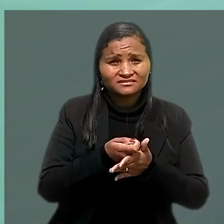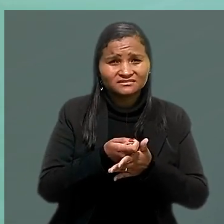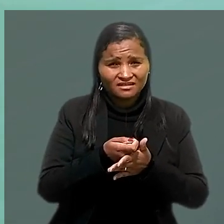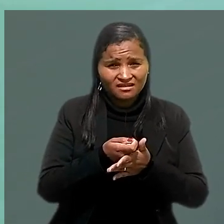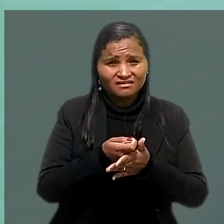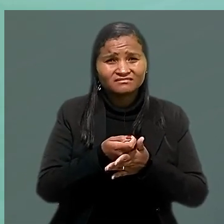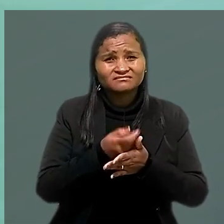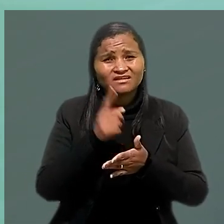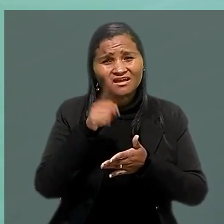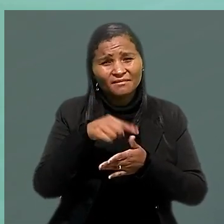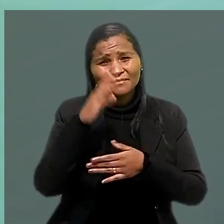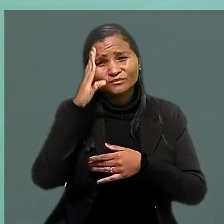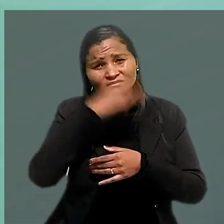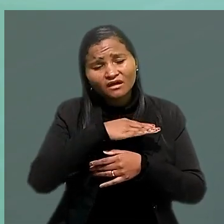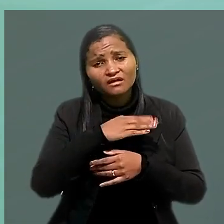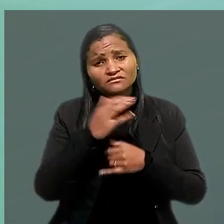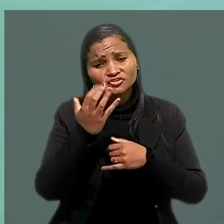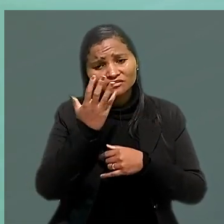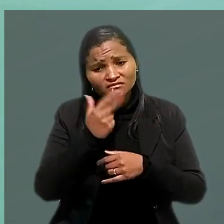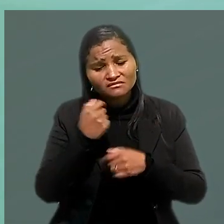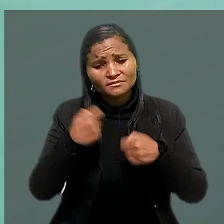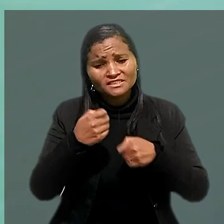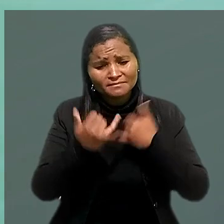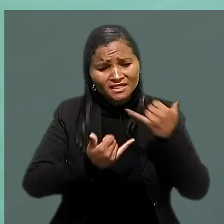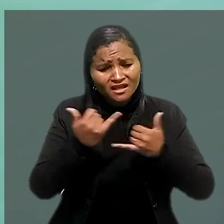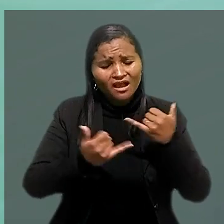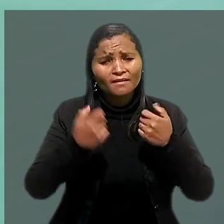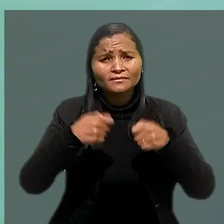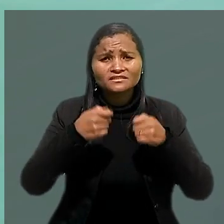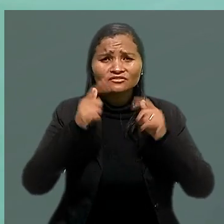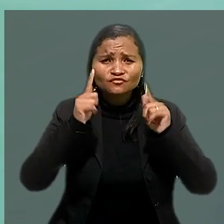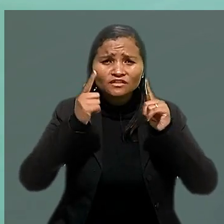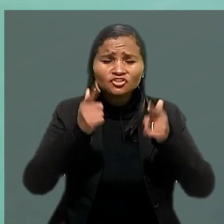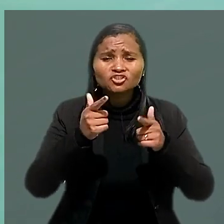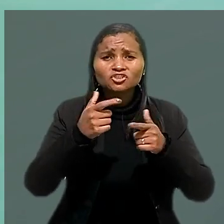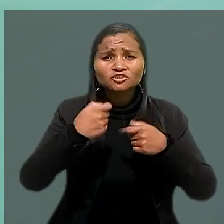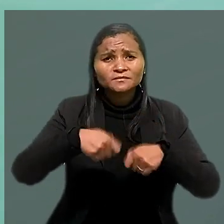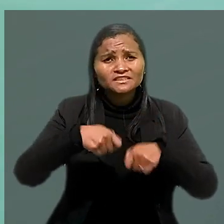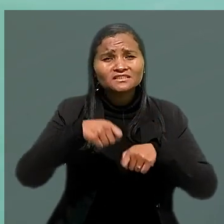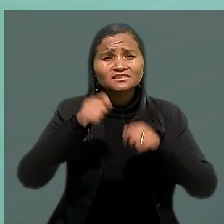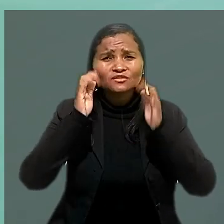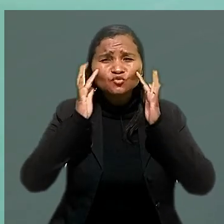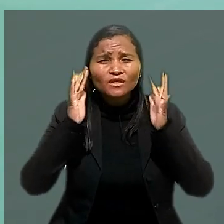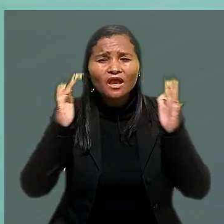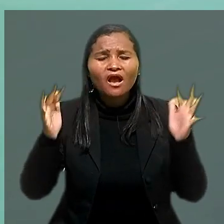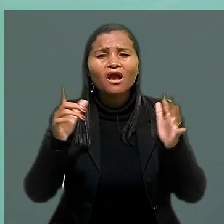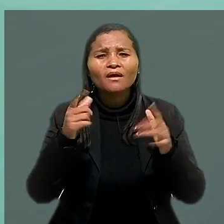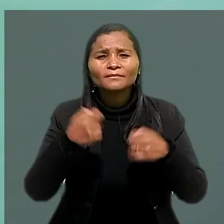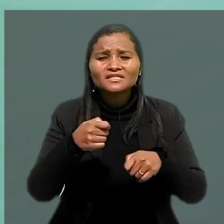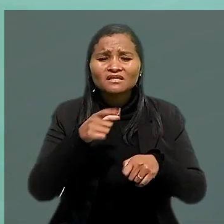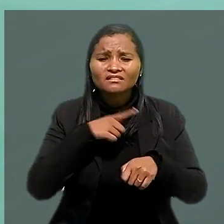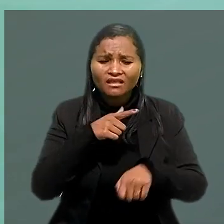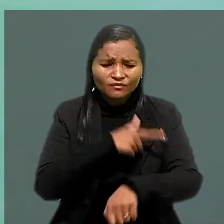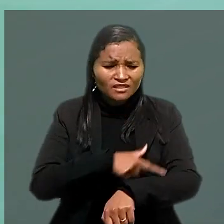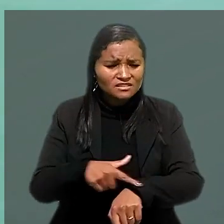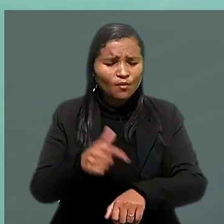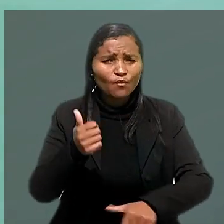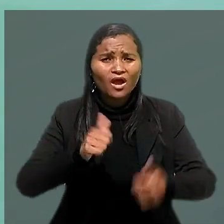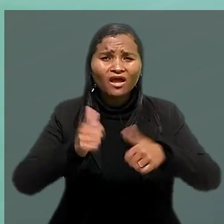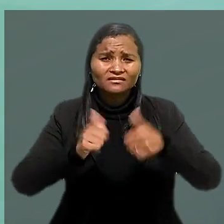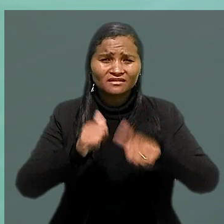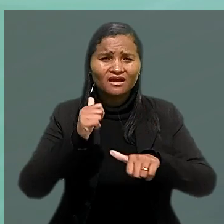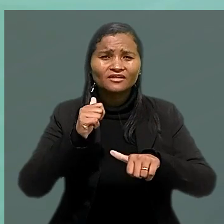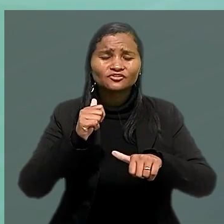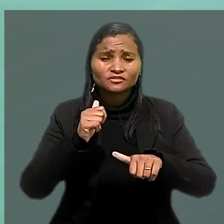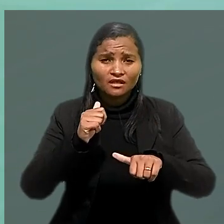de crueldade. A criança precisa brincar, precisa se divertir, precisa sonhar, precisa ter uma educação